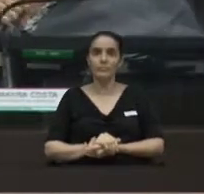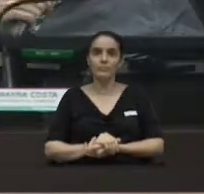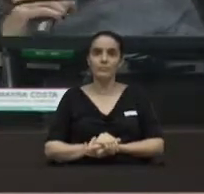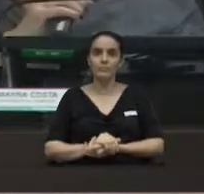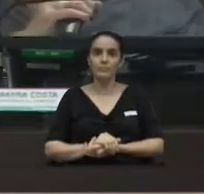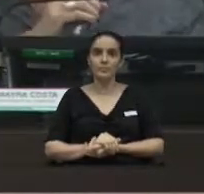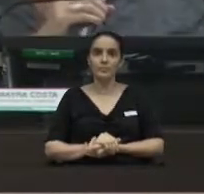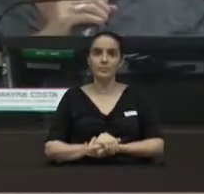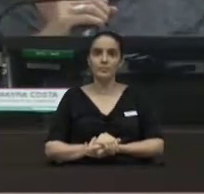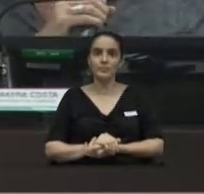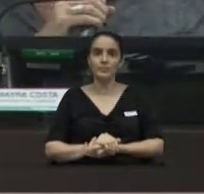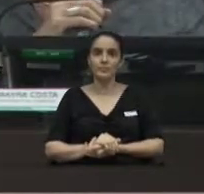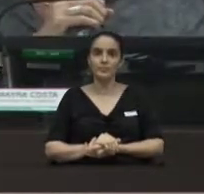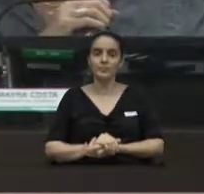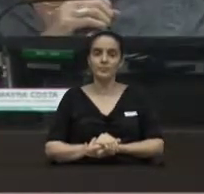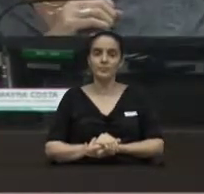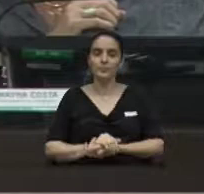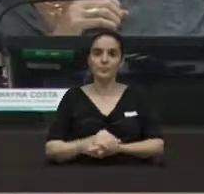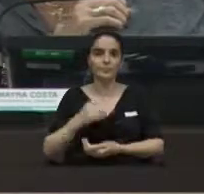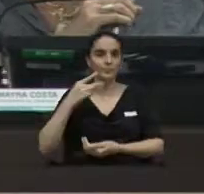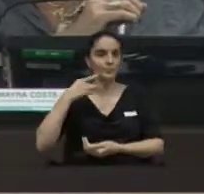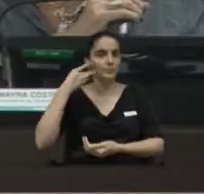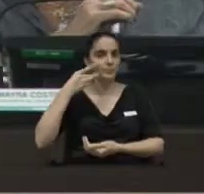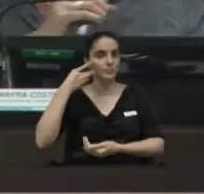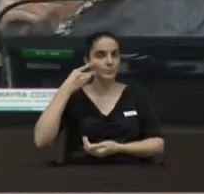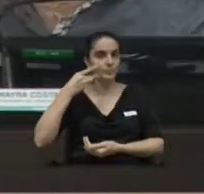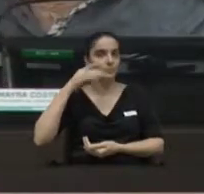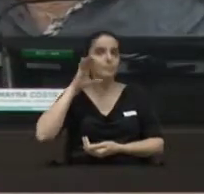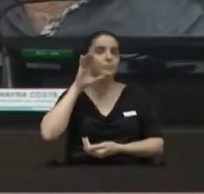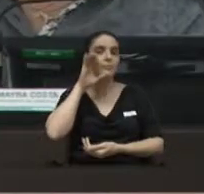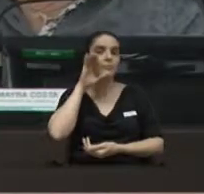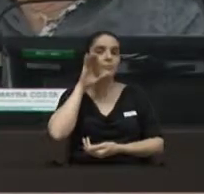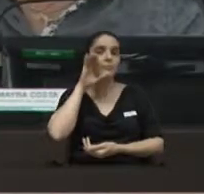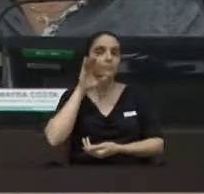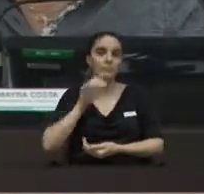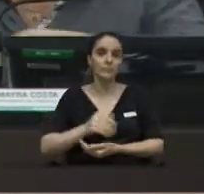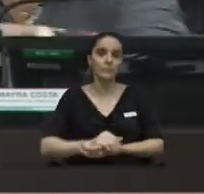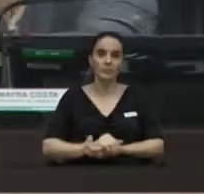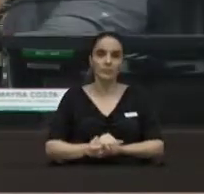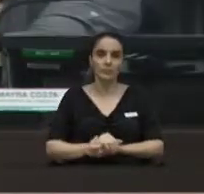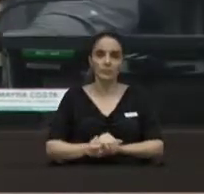Agora passo a palavra para a vereadora Constância.